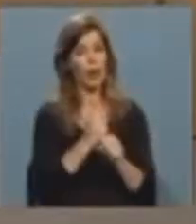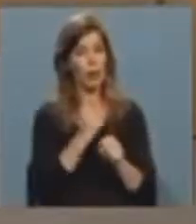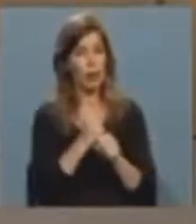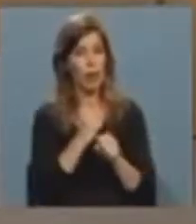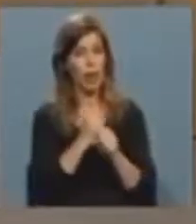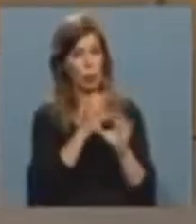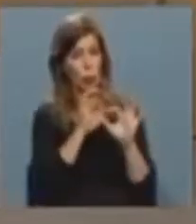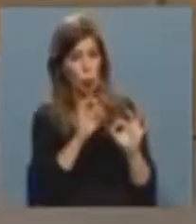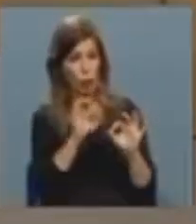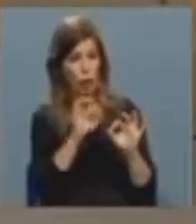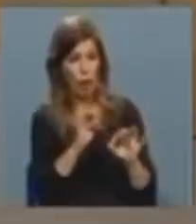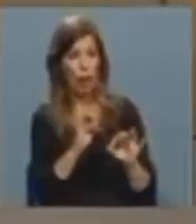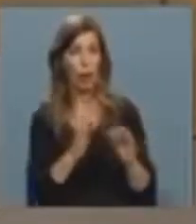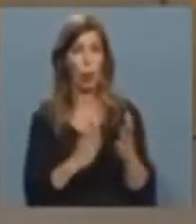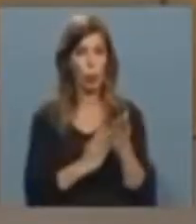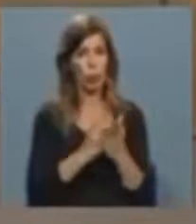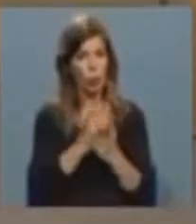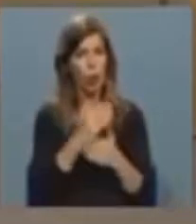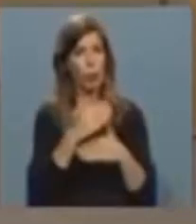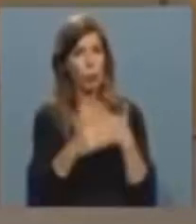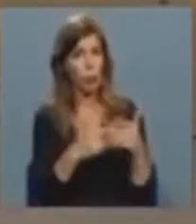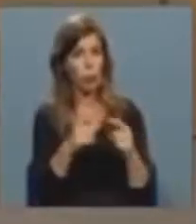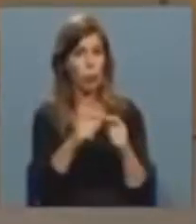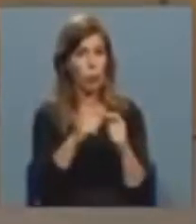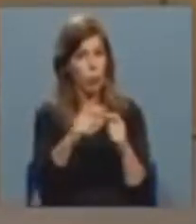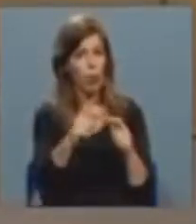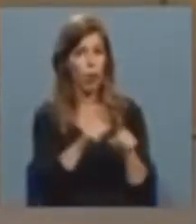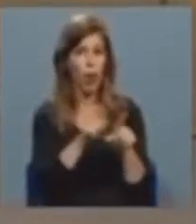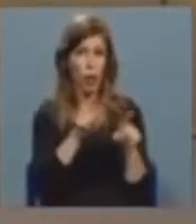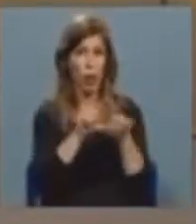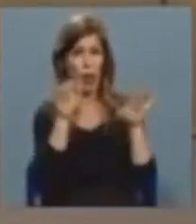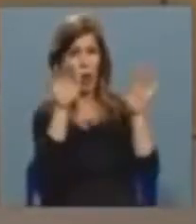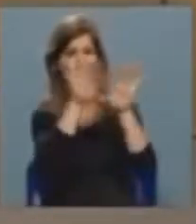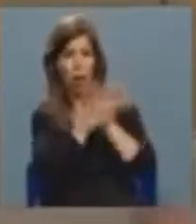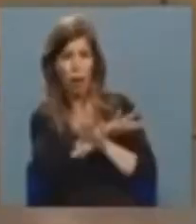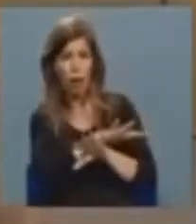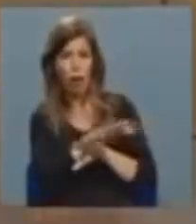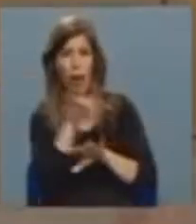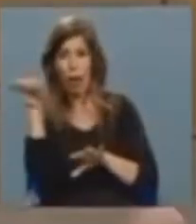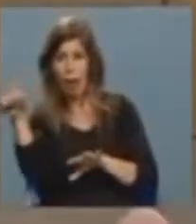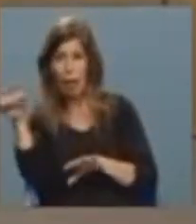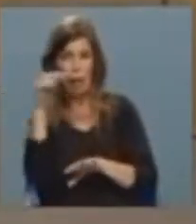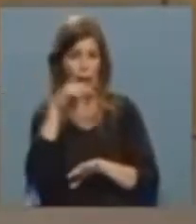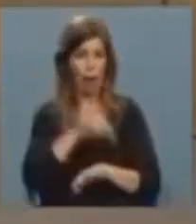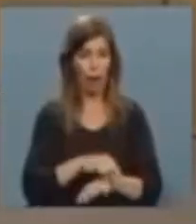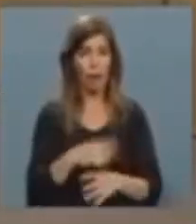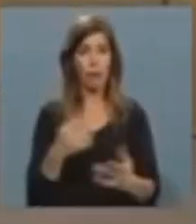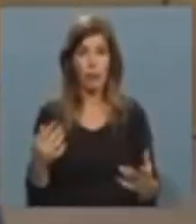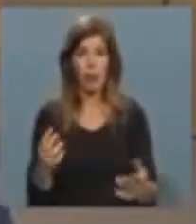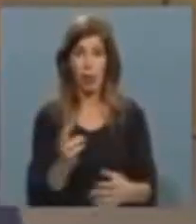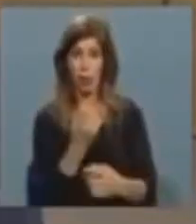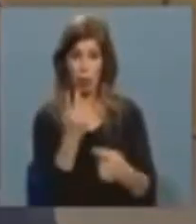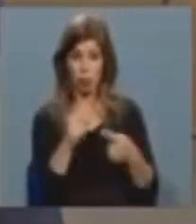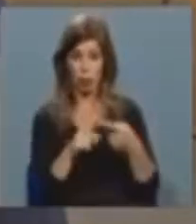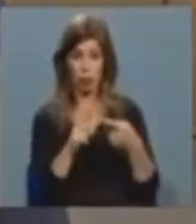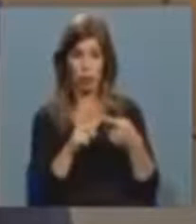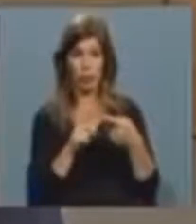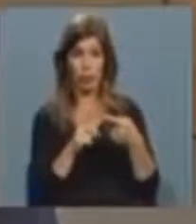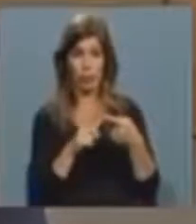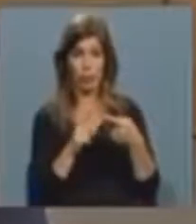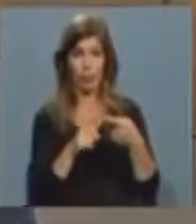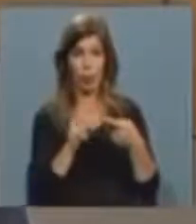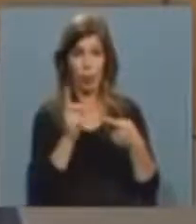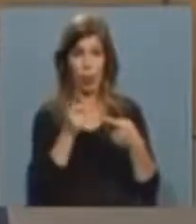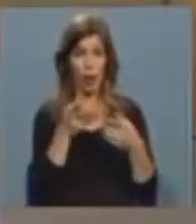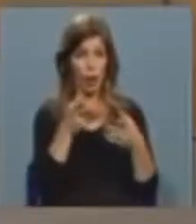continuados é uma miragem lá como cá. E, portanto, as duas componentes, que é a montante,